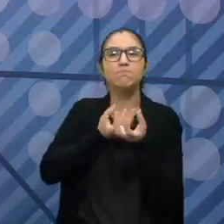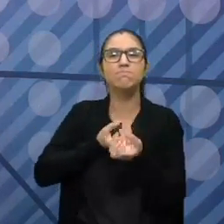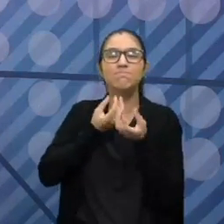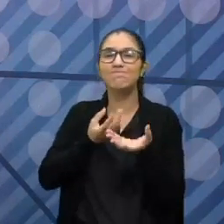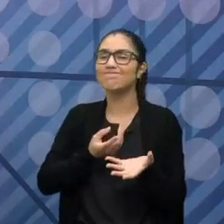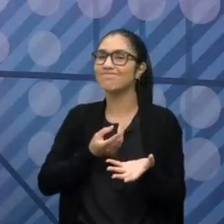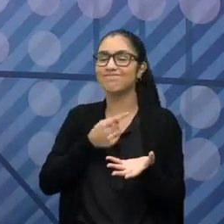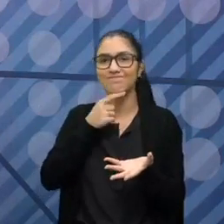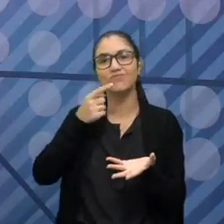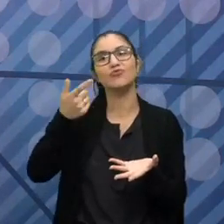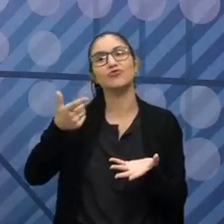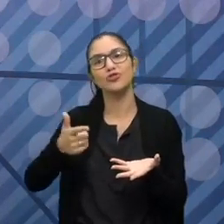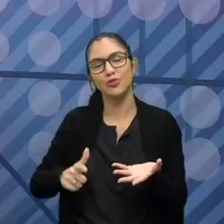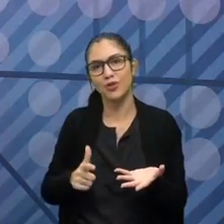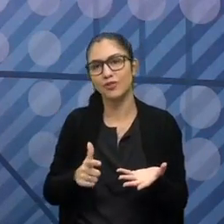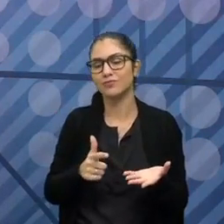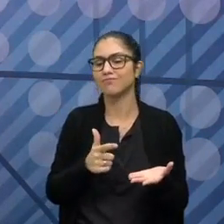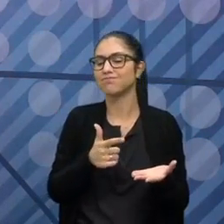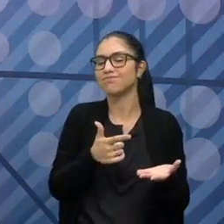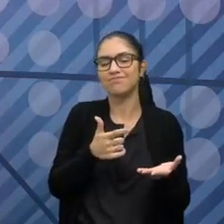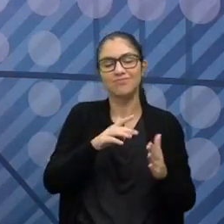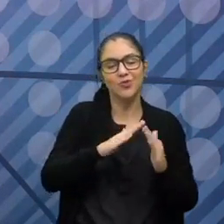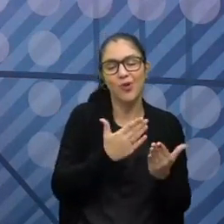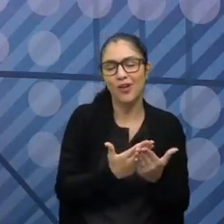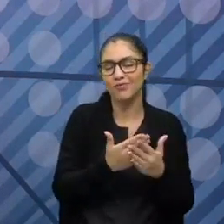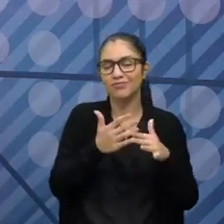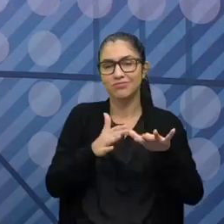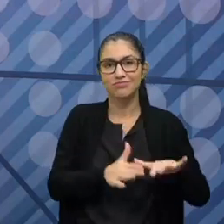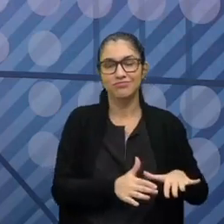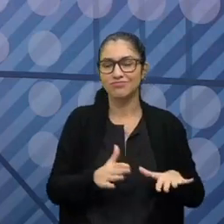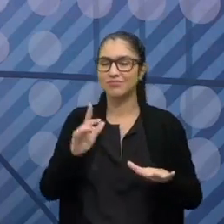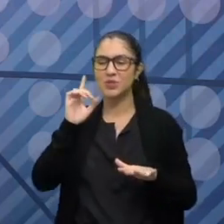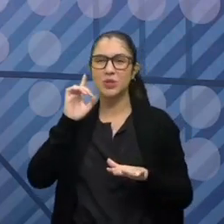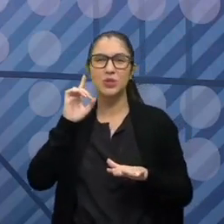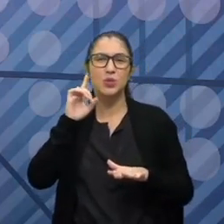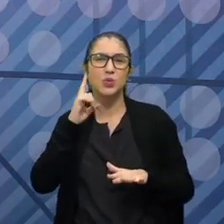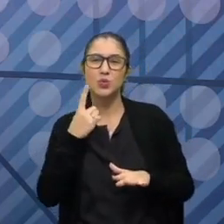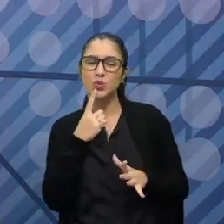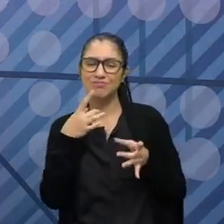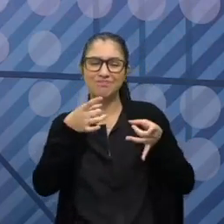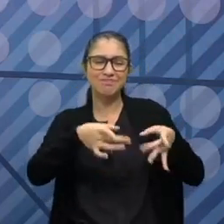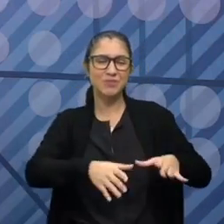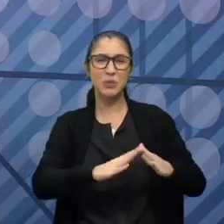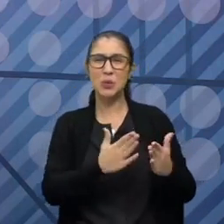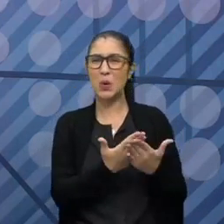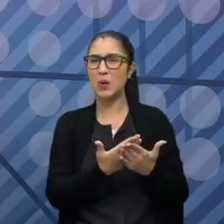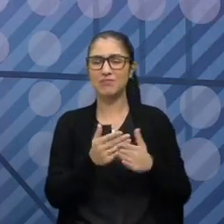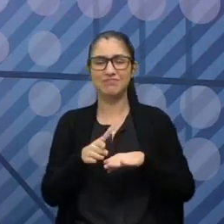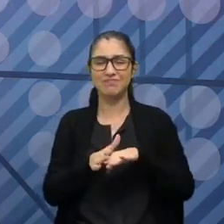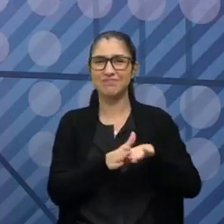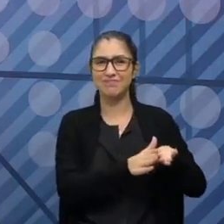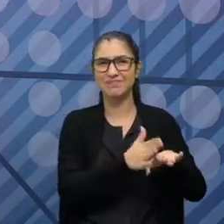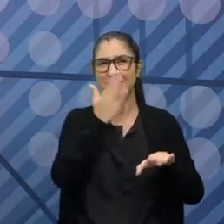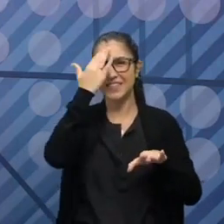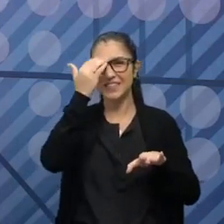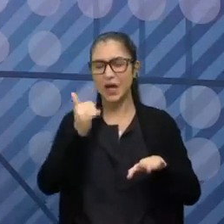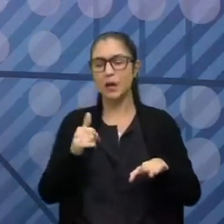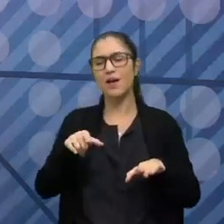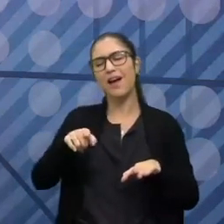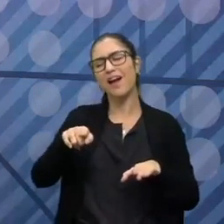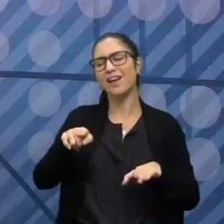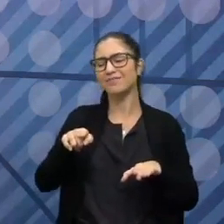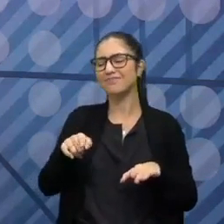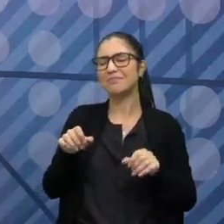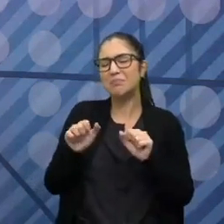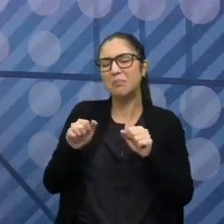isso, novamente, o fracasso escolar. O surdo abandona a escola, o surdo passa a ser empurrado, sabe aquela progressão